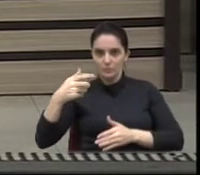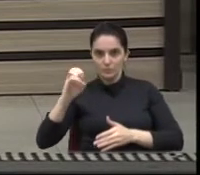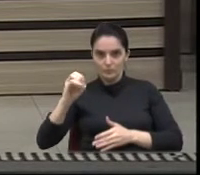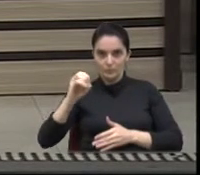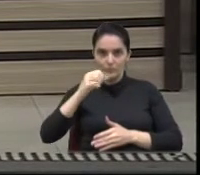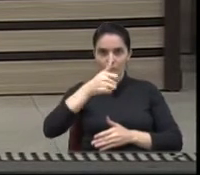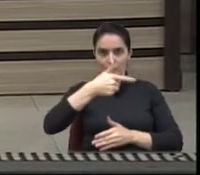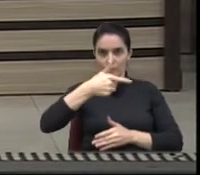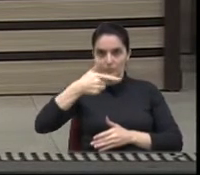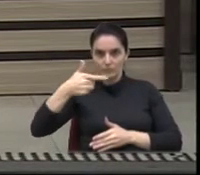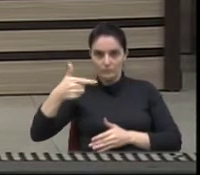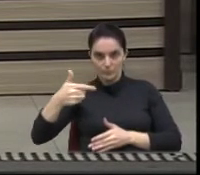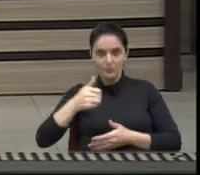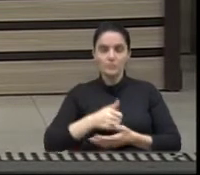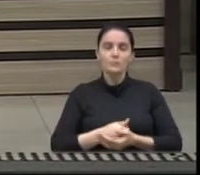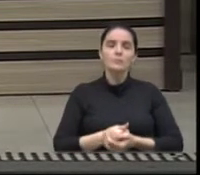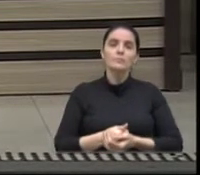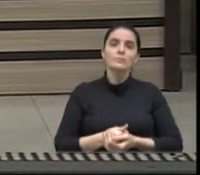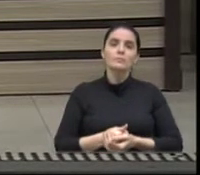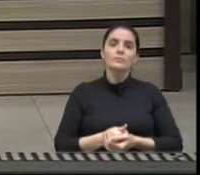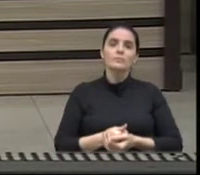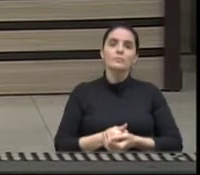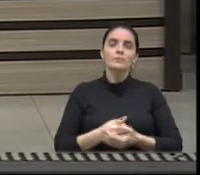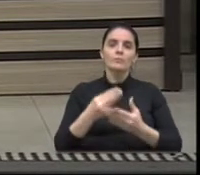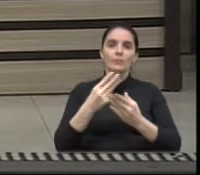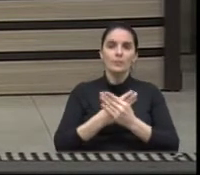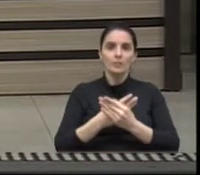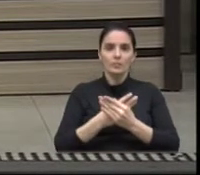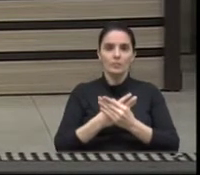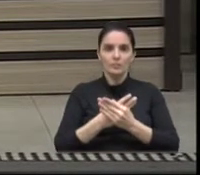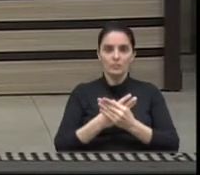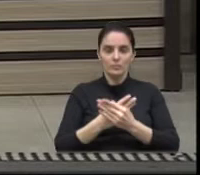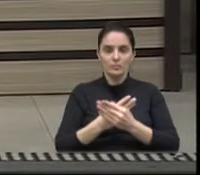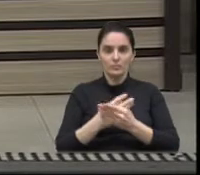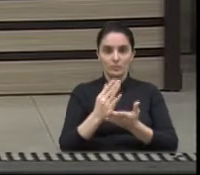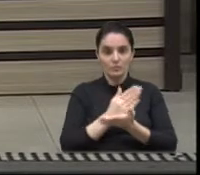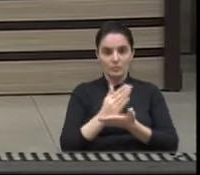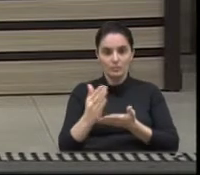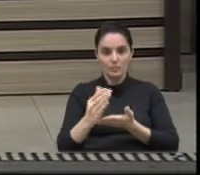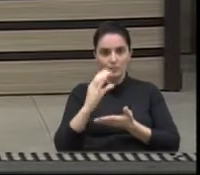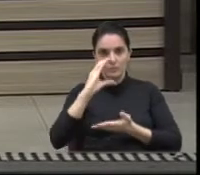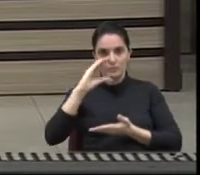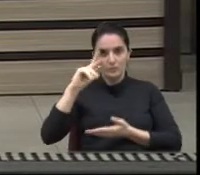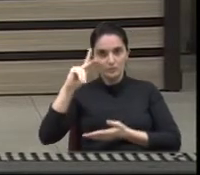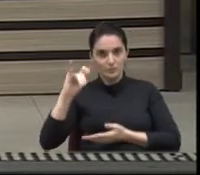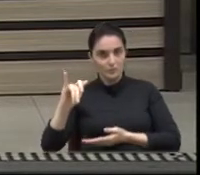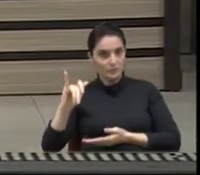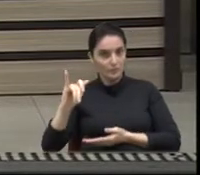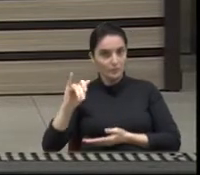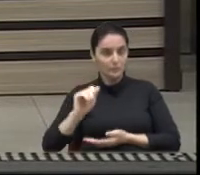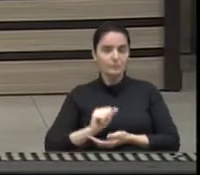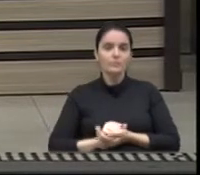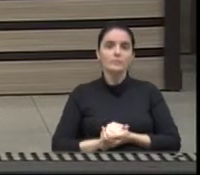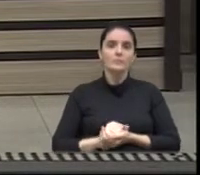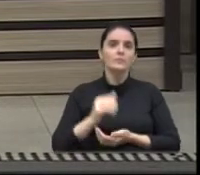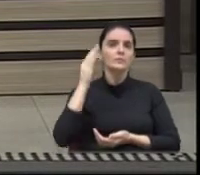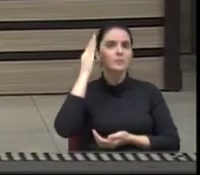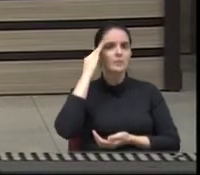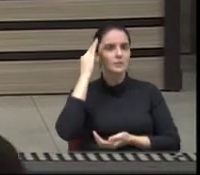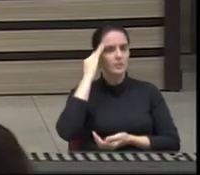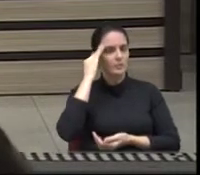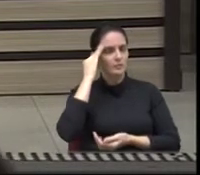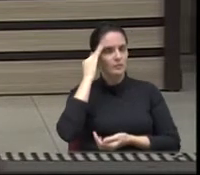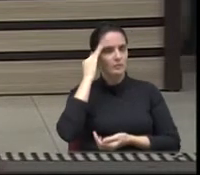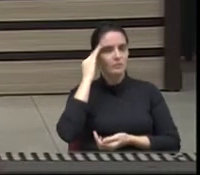do Regimento Interno dessa Igreja Casa de Leis, a instalação de comissão parlamentar de inquérito para apurar fato